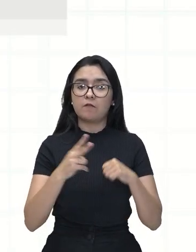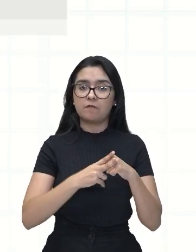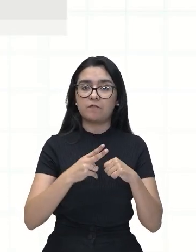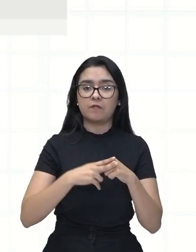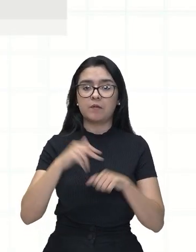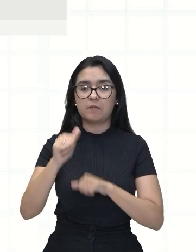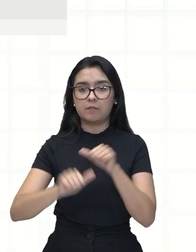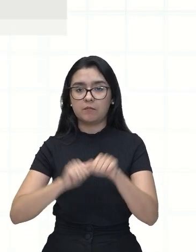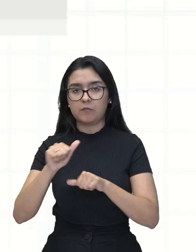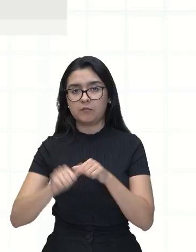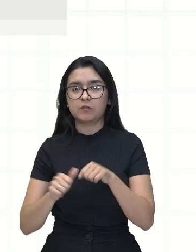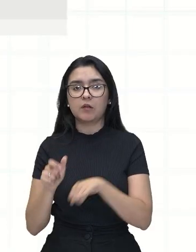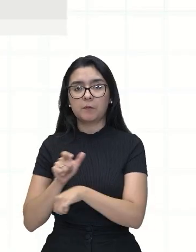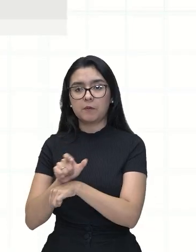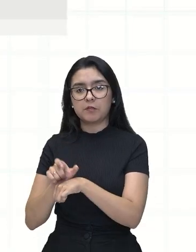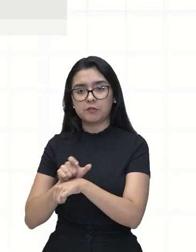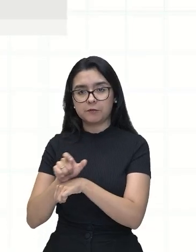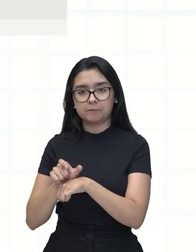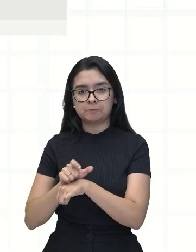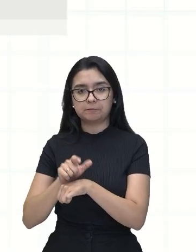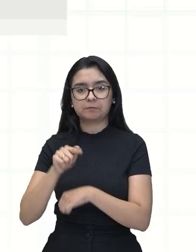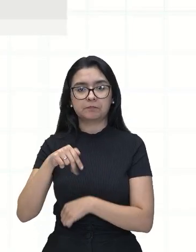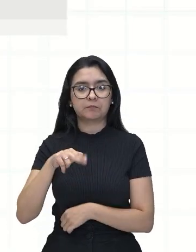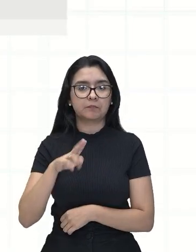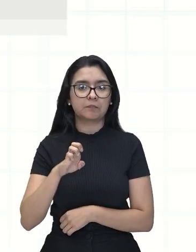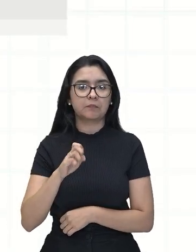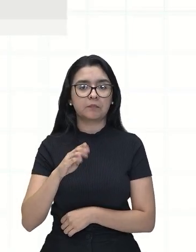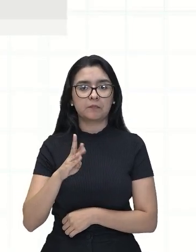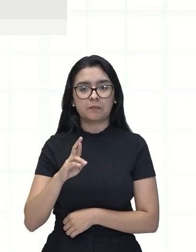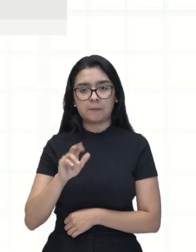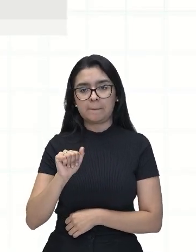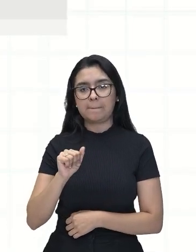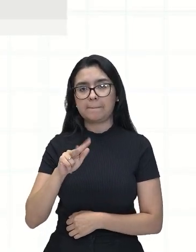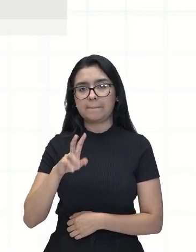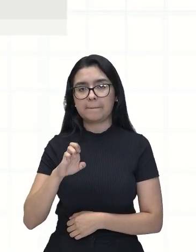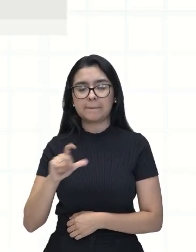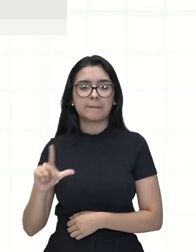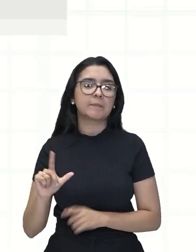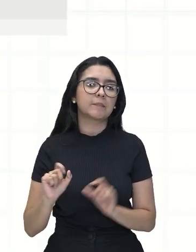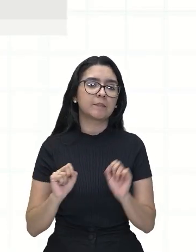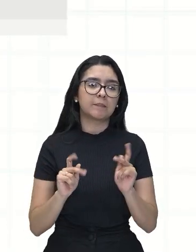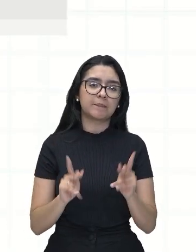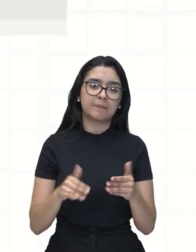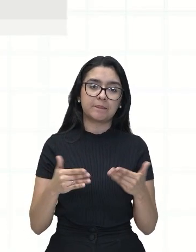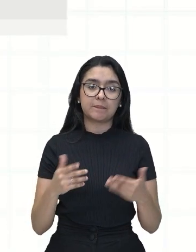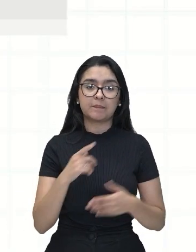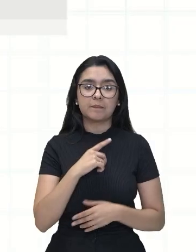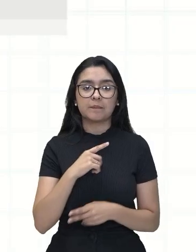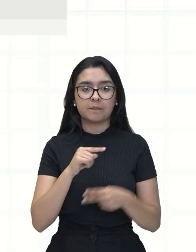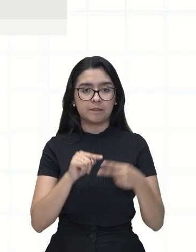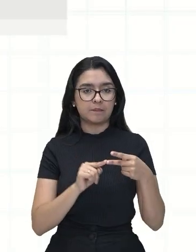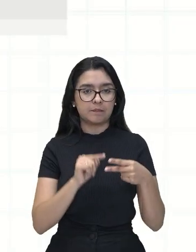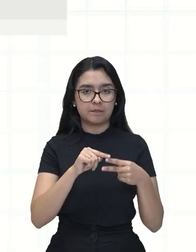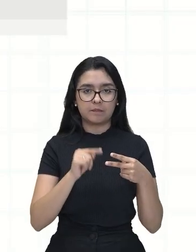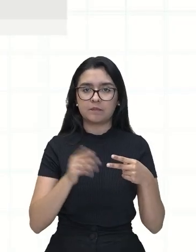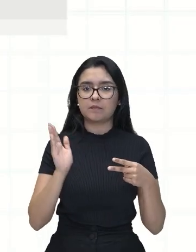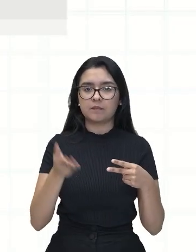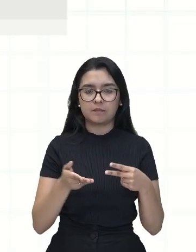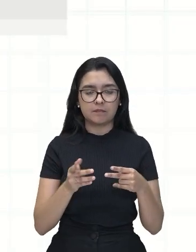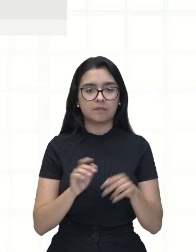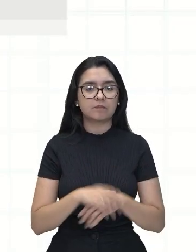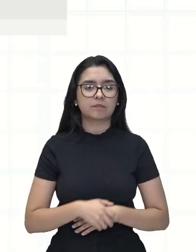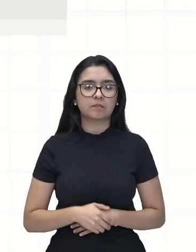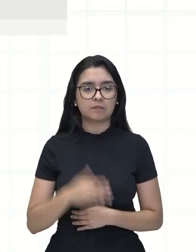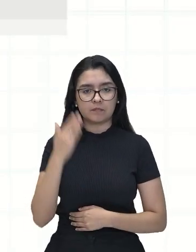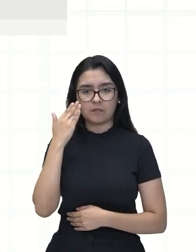é um adjetivo, quebrável, breakable, ok? Então, nós já tivemos fearless,